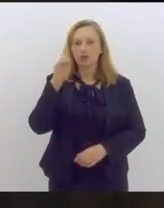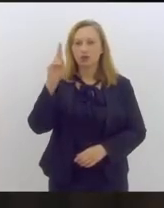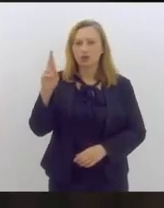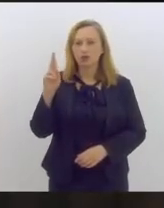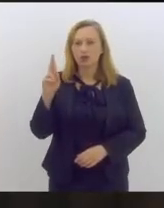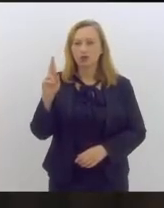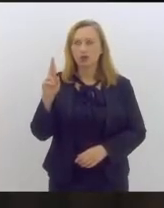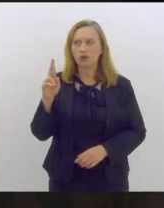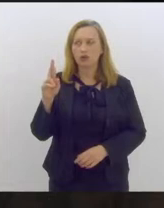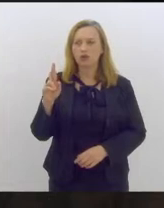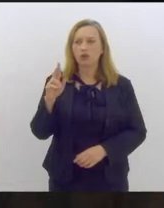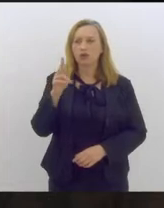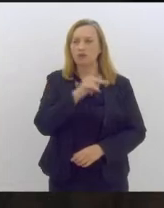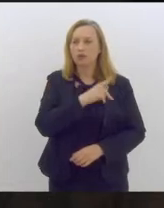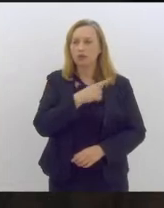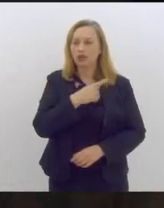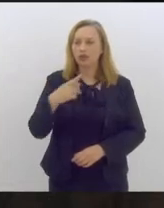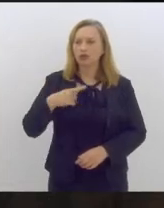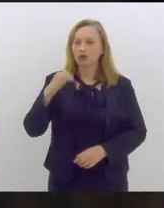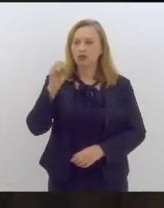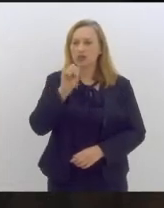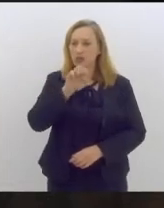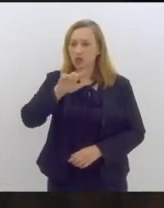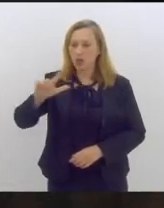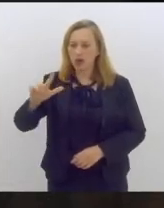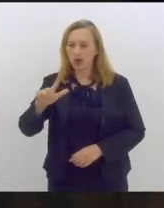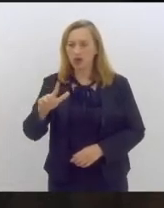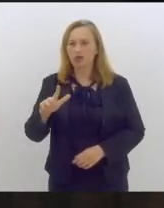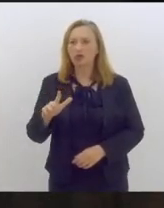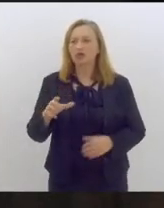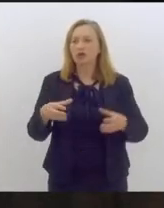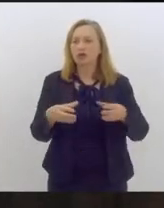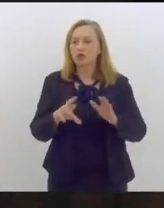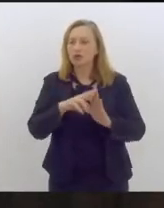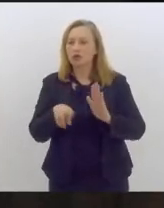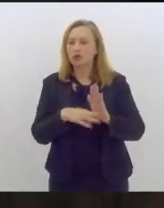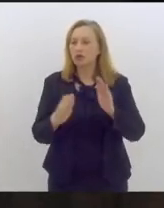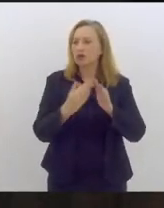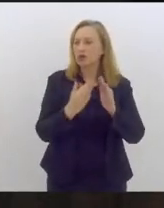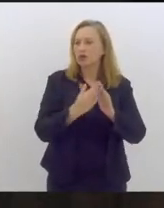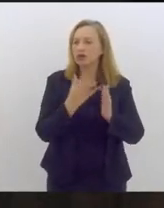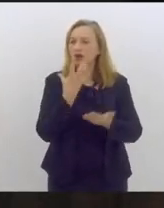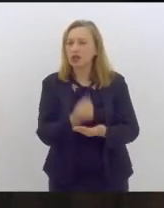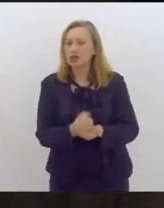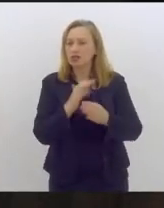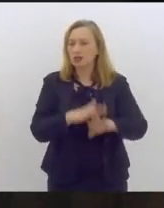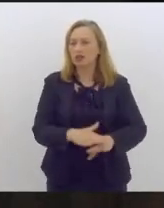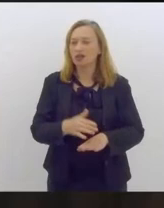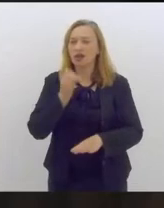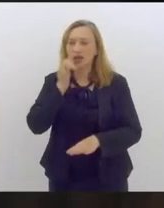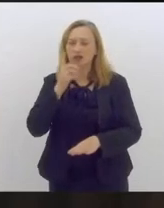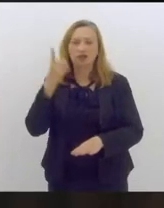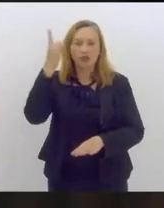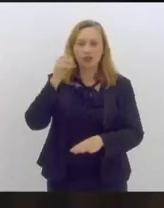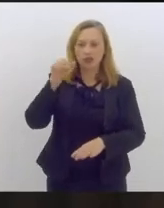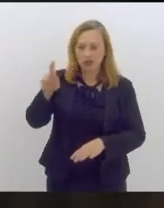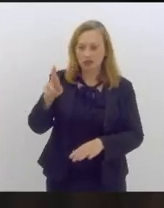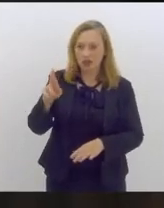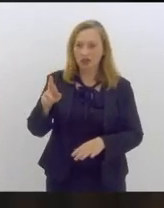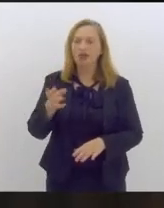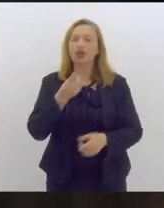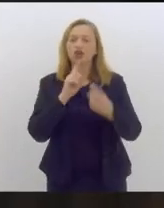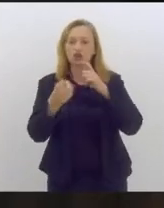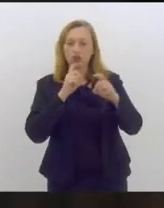Excelentíssimo Senhor Pastor Samuel de Sousa Figueira parecer da comissão de normas internas e proposições externas favorável relator Deputado rosenverg Reis